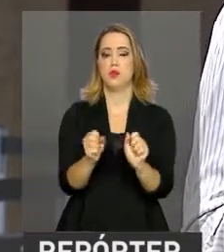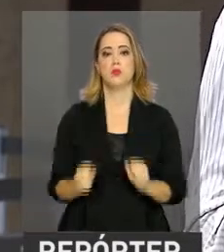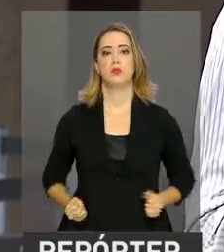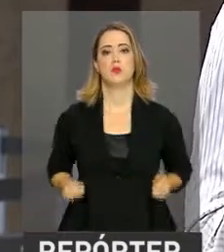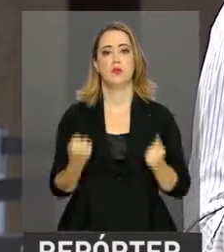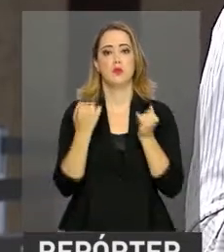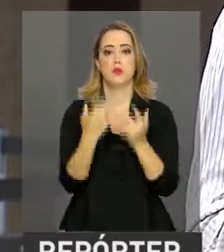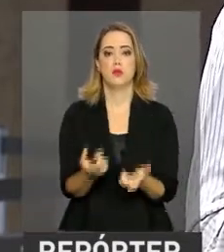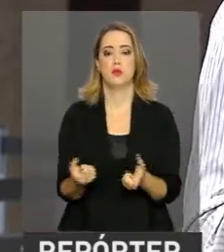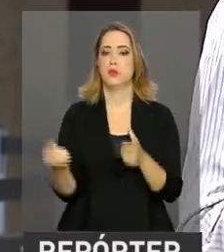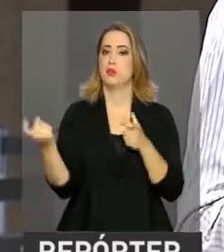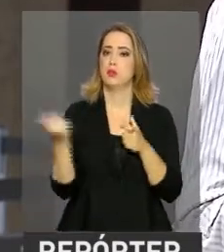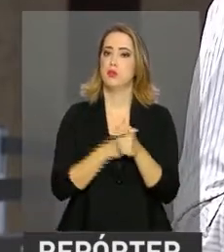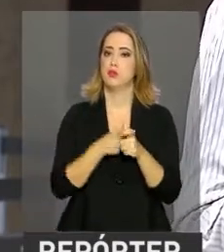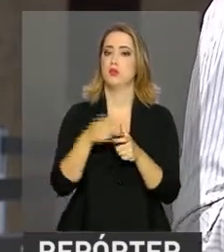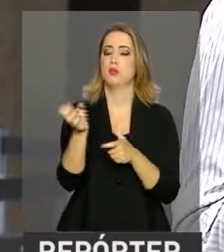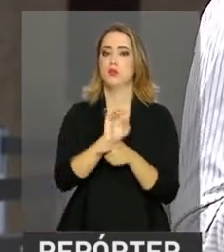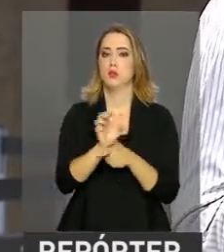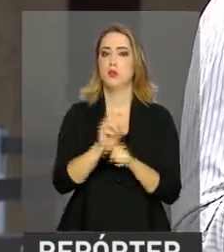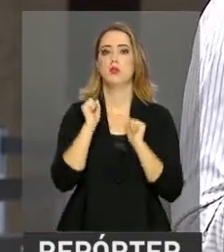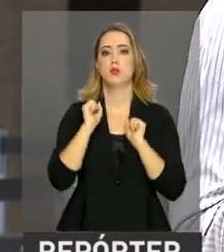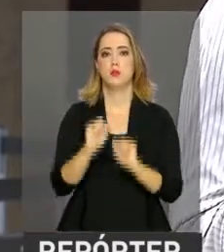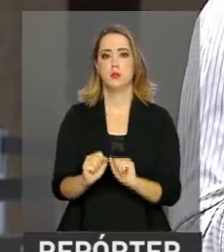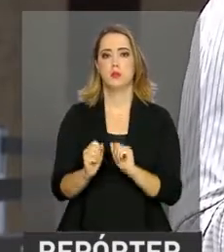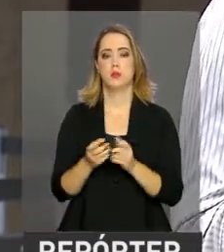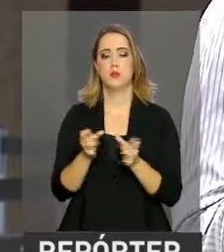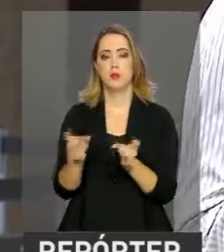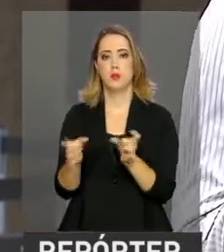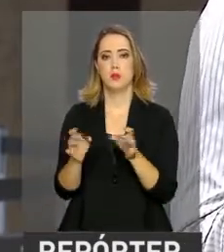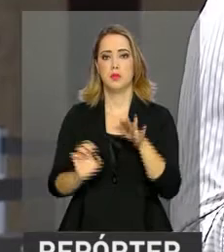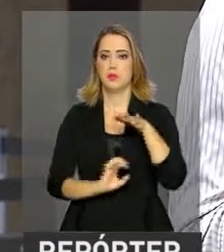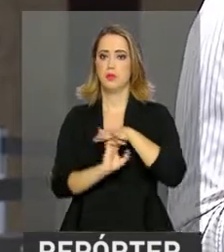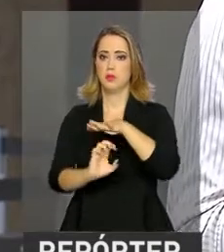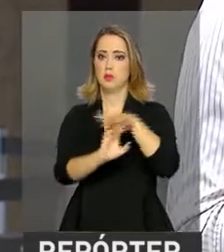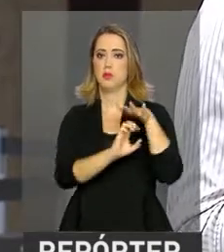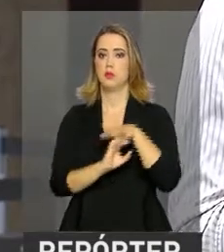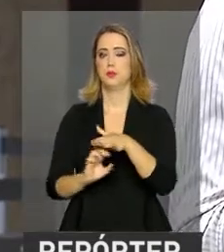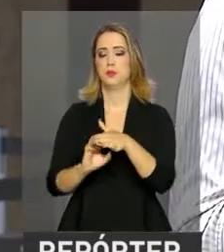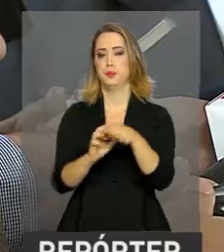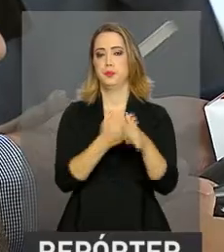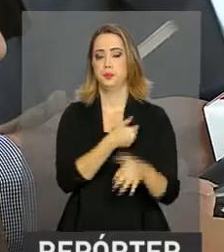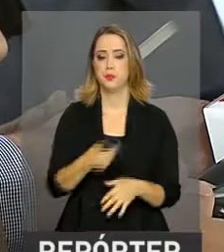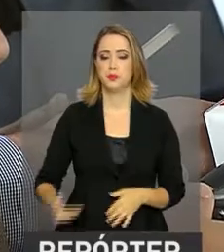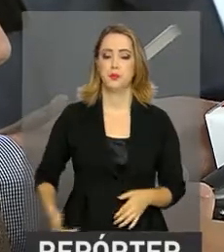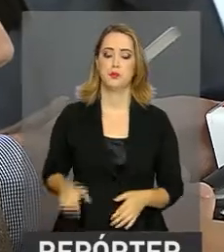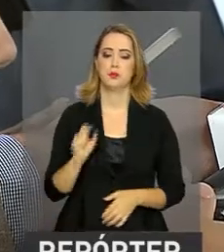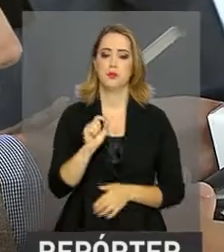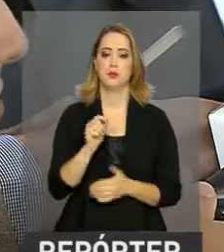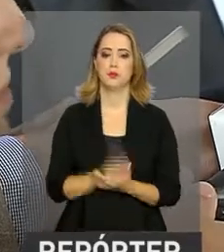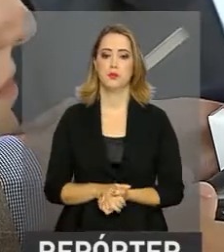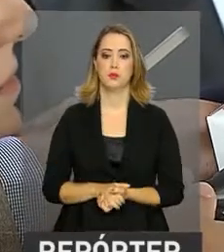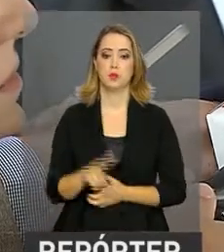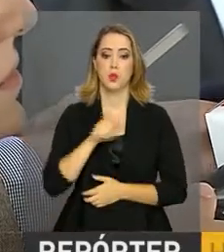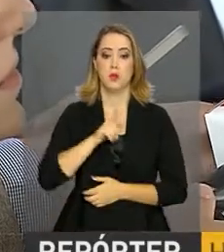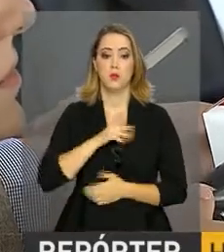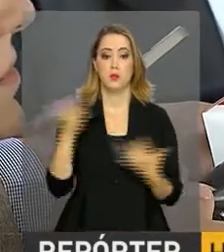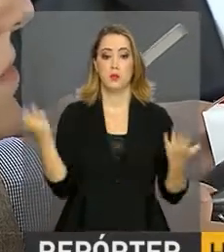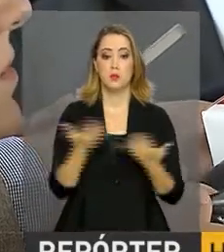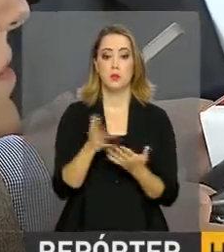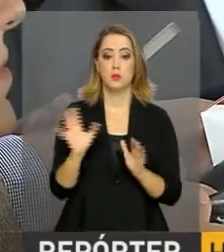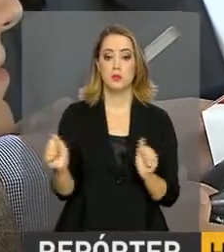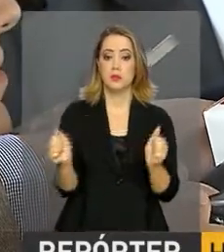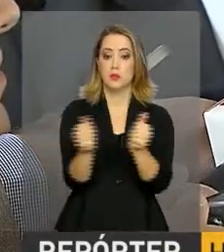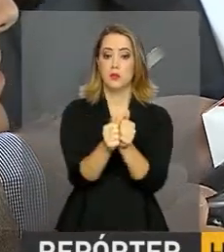da dívida do estado e de concessão de empresas públicas à iniciativa privada. Existe agora é um trabalho